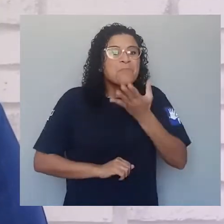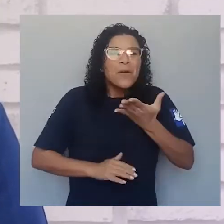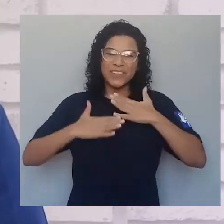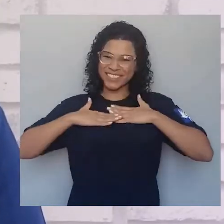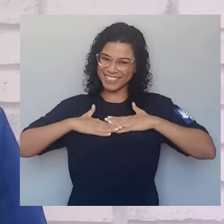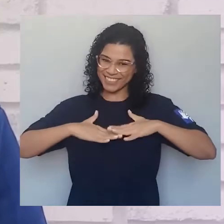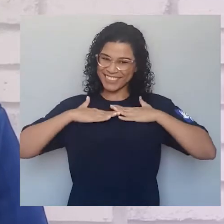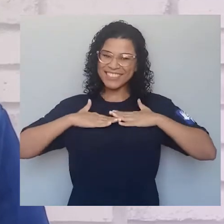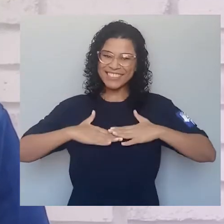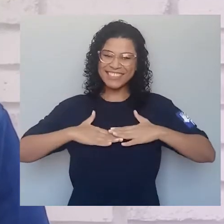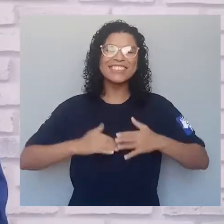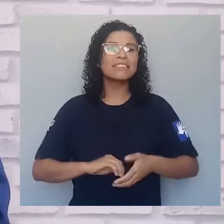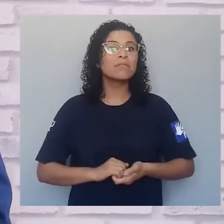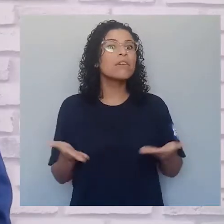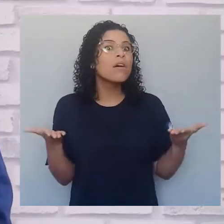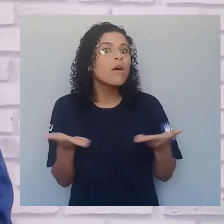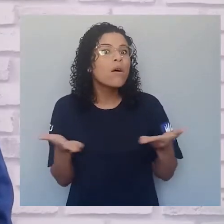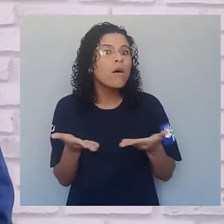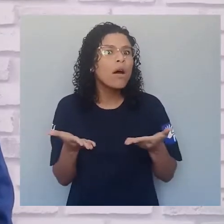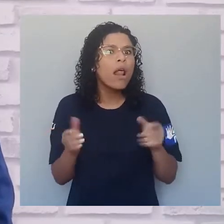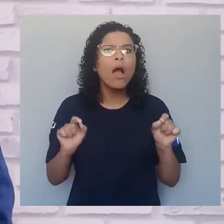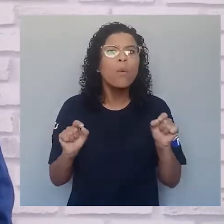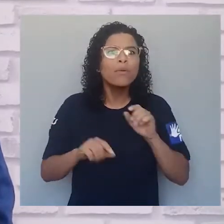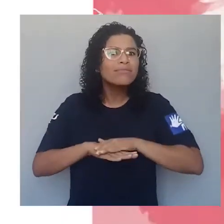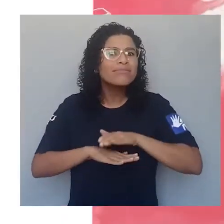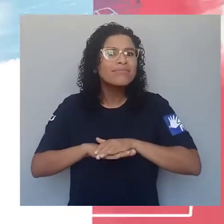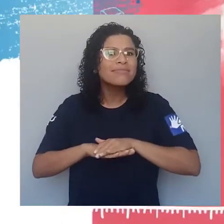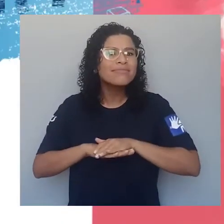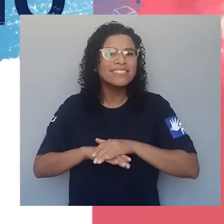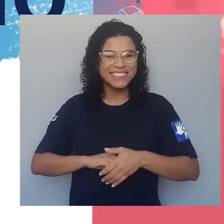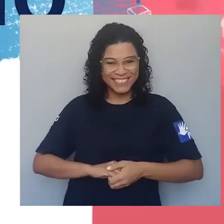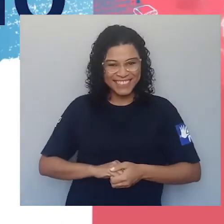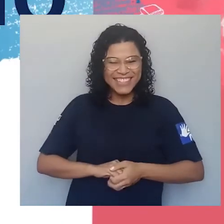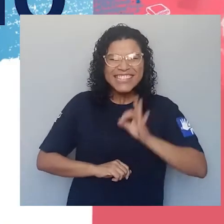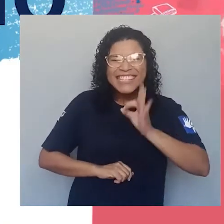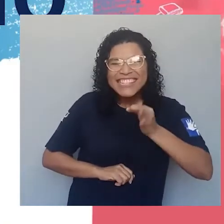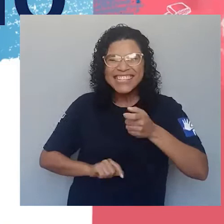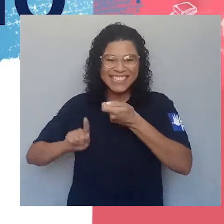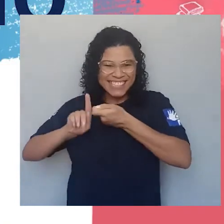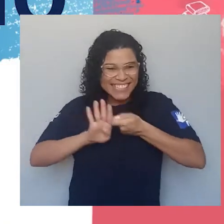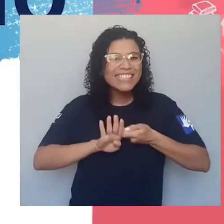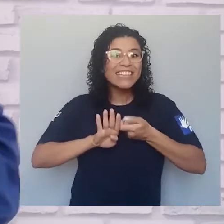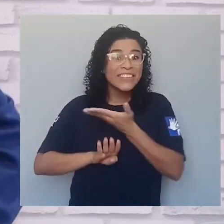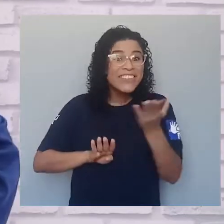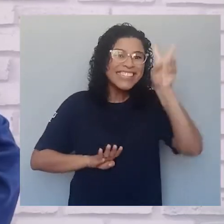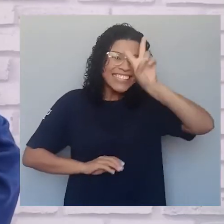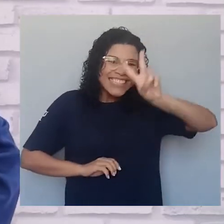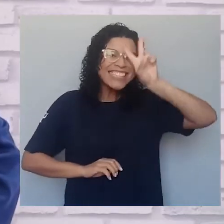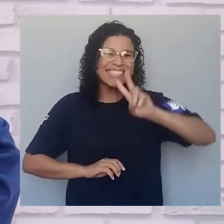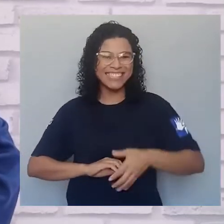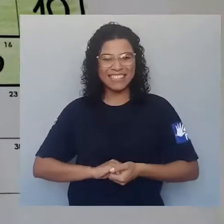uma pausa e descansar, não é mesmo? E agora, é hora de fazer o que mesmo? Isso mesmo, calendário! Não é que